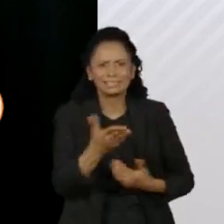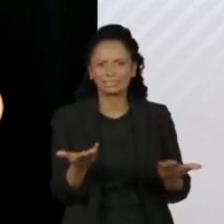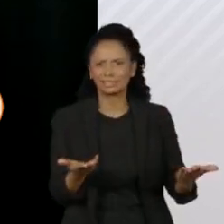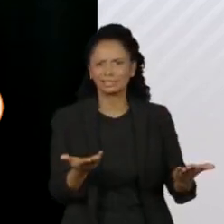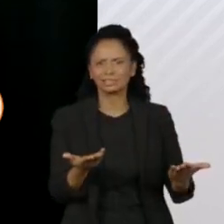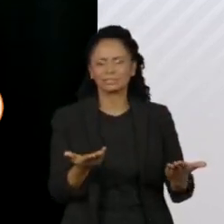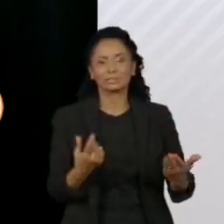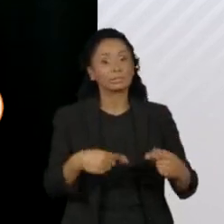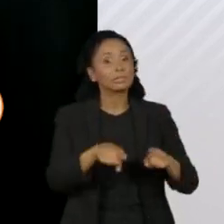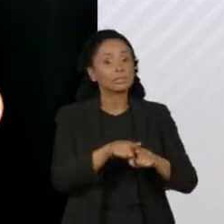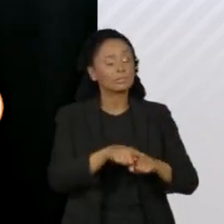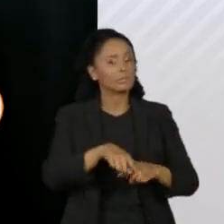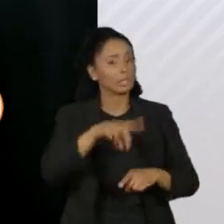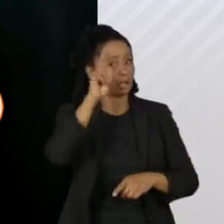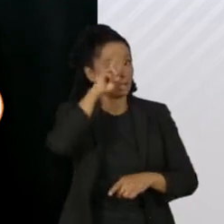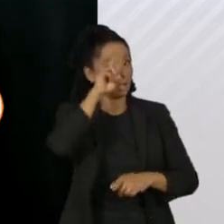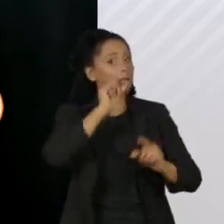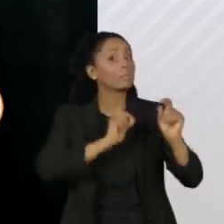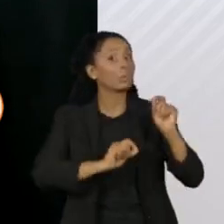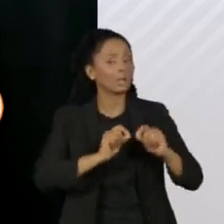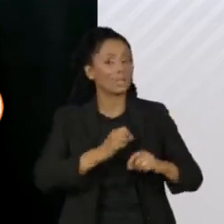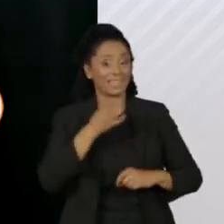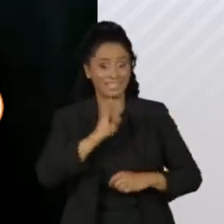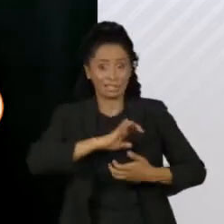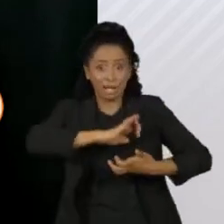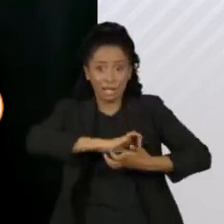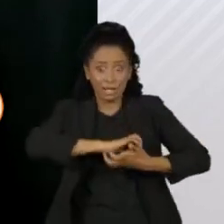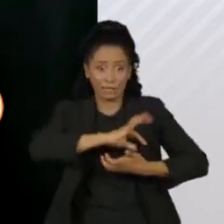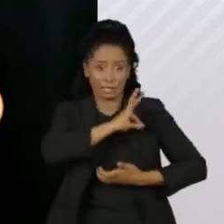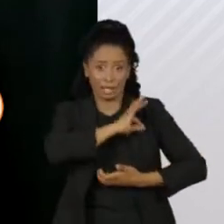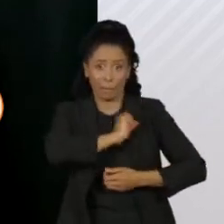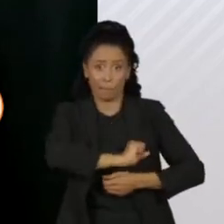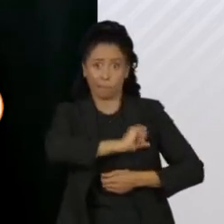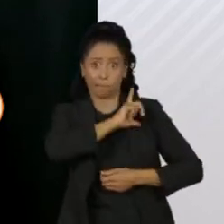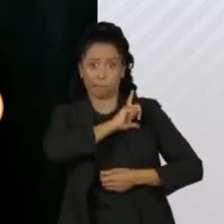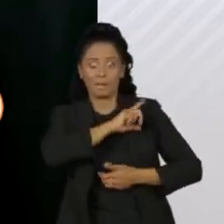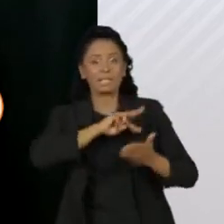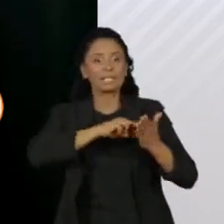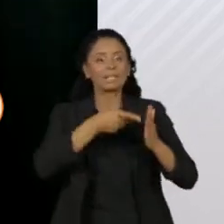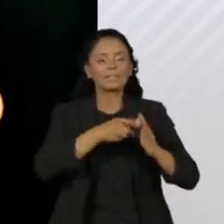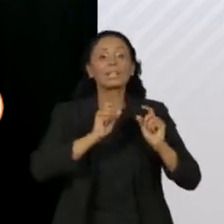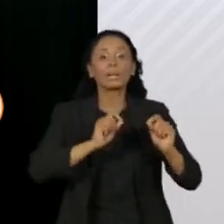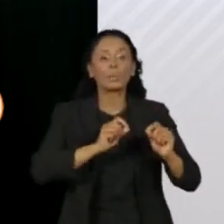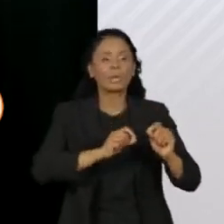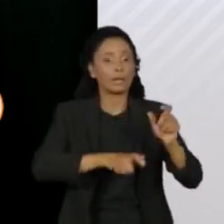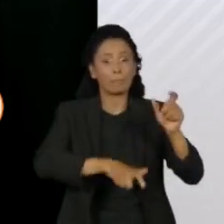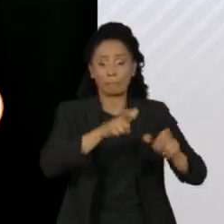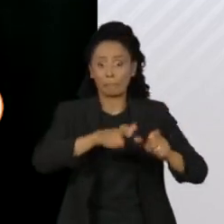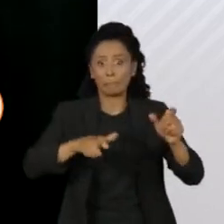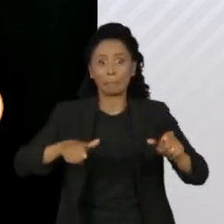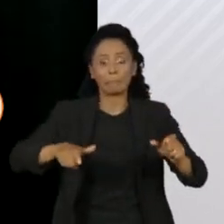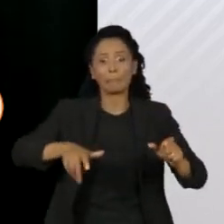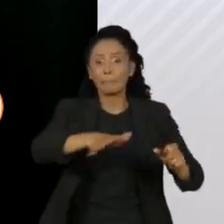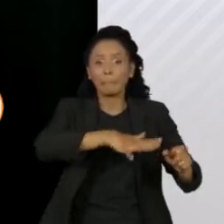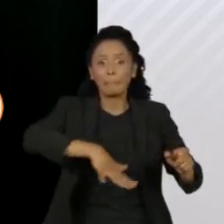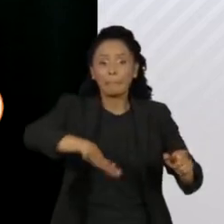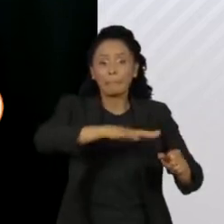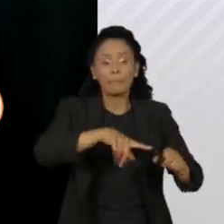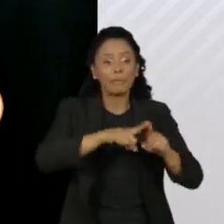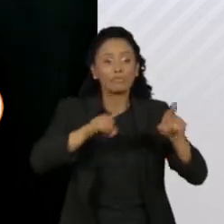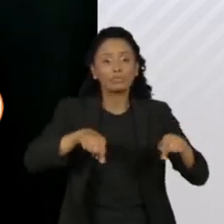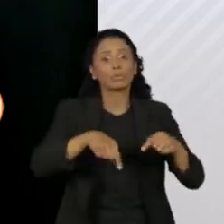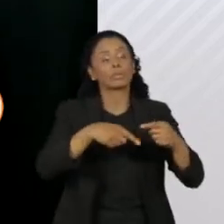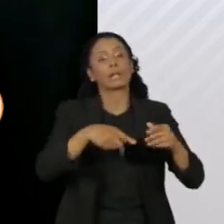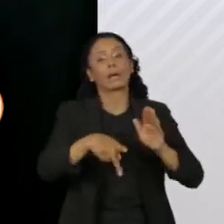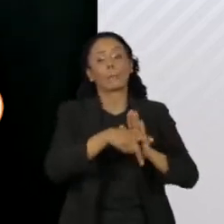utiliza. Lembrando que aumentar o salário do STF é aumentar o salário do funcionalismo público nacional. É